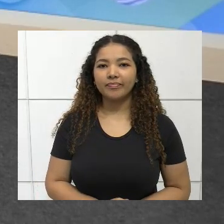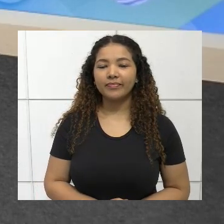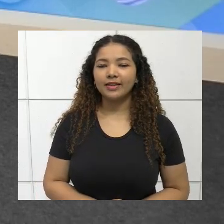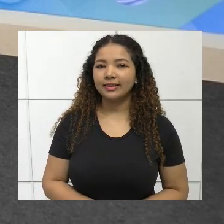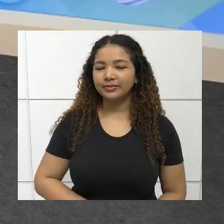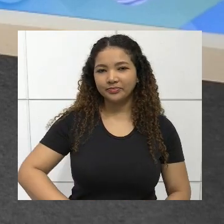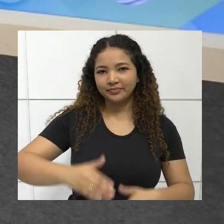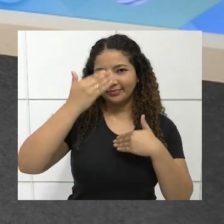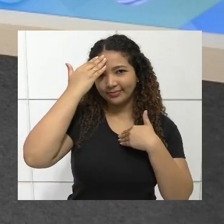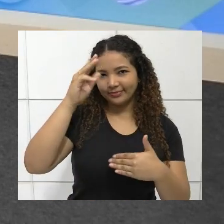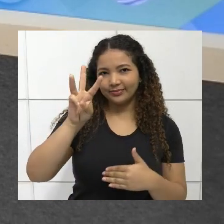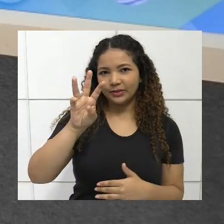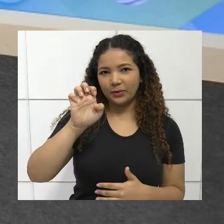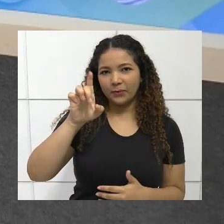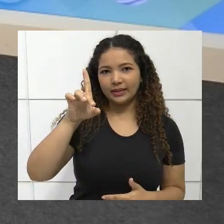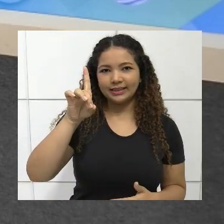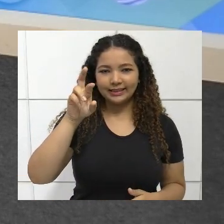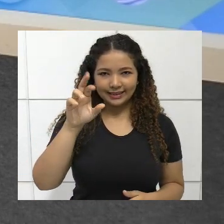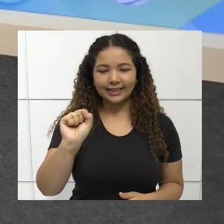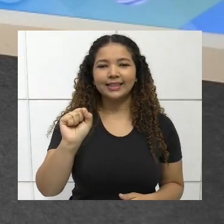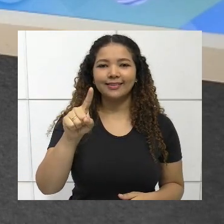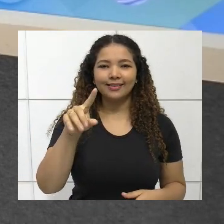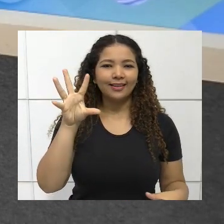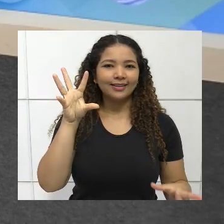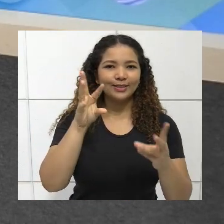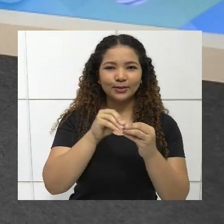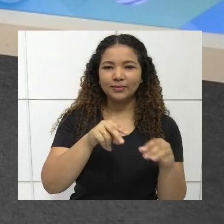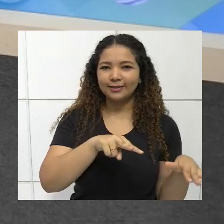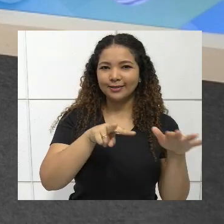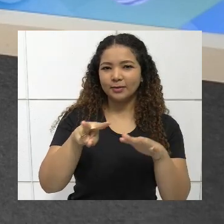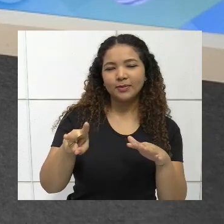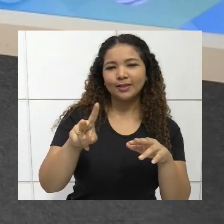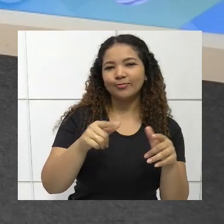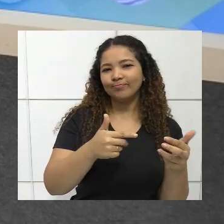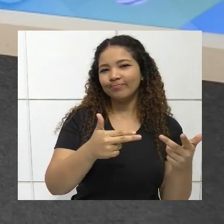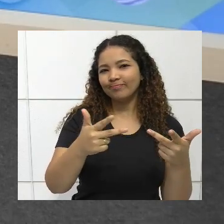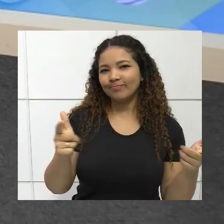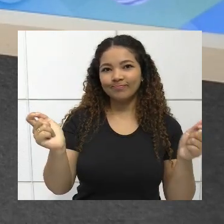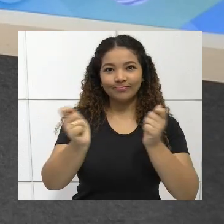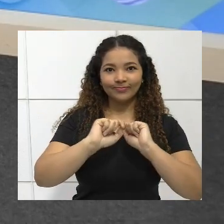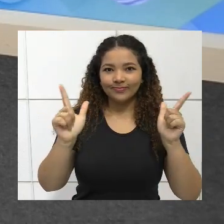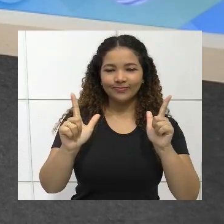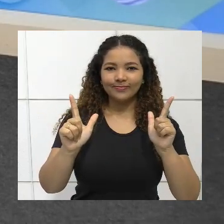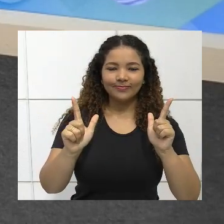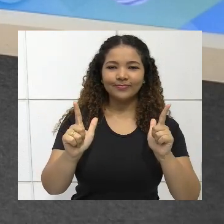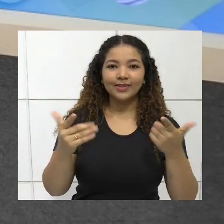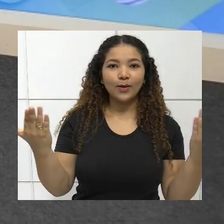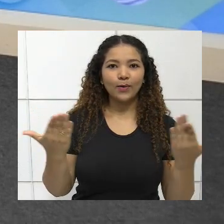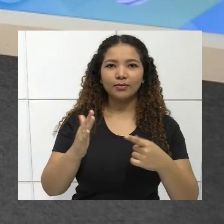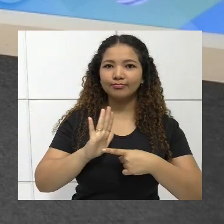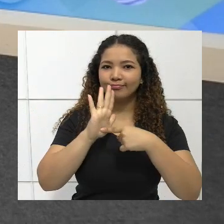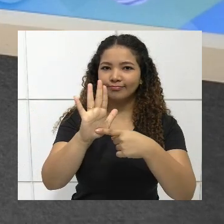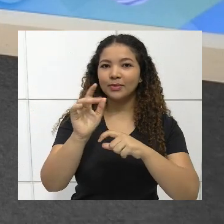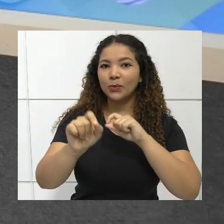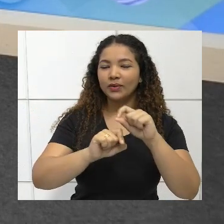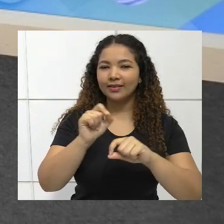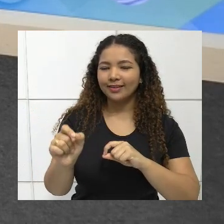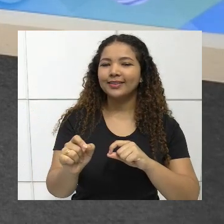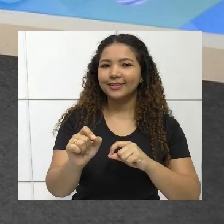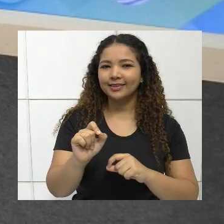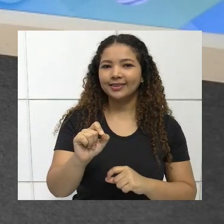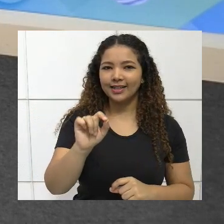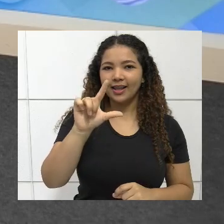Muito obrigado, Ender Pinheiro. Fez um resumão aí da semana, as matérias que foram destaques aqui no programa Alerta Baité. Nildo, bota na tela. Leandro Importados, para